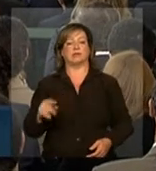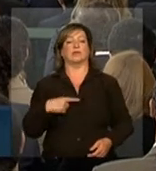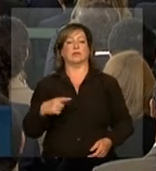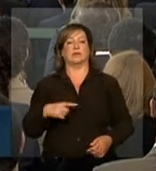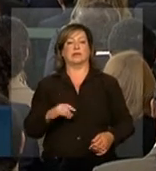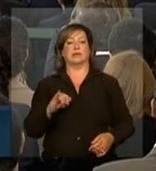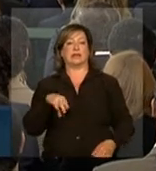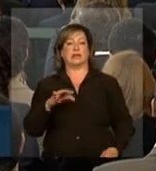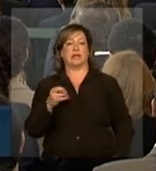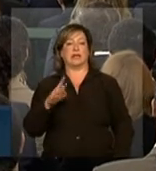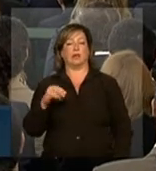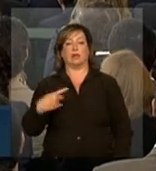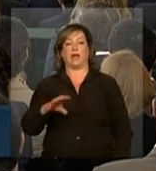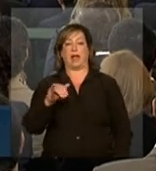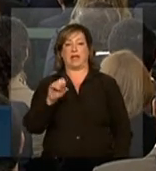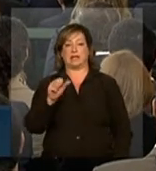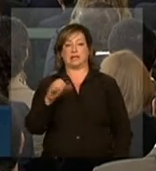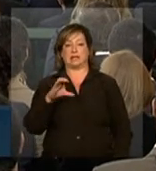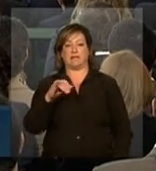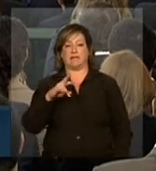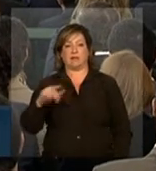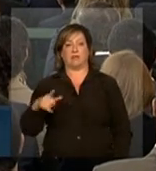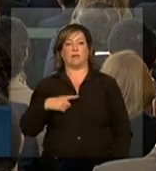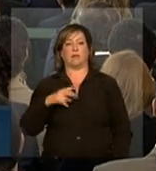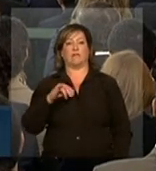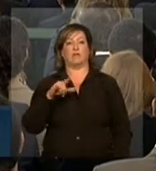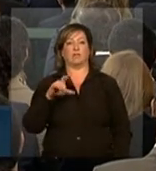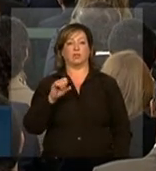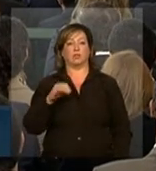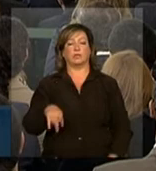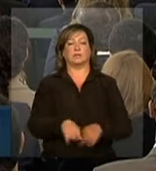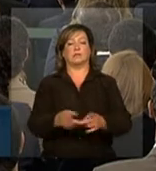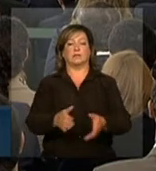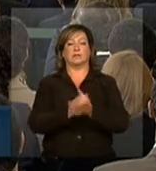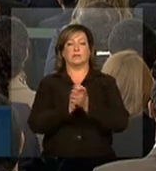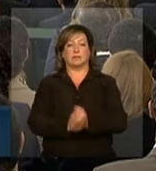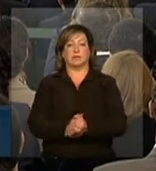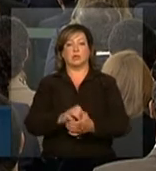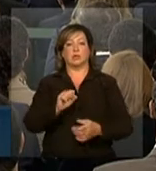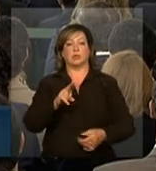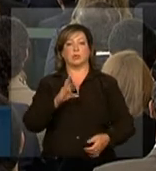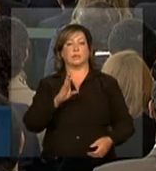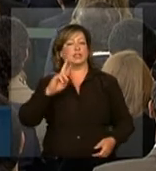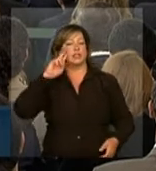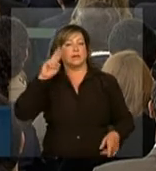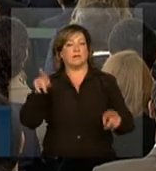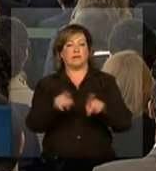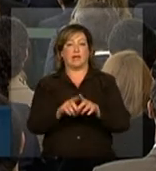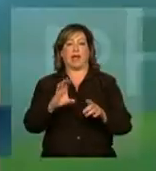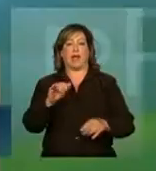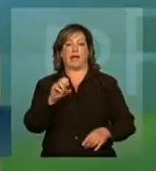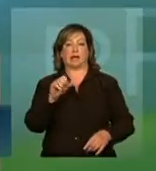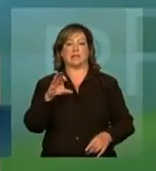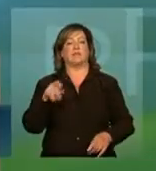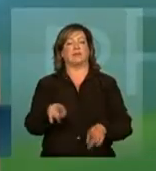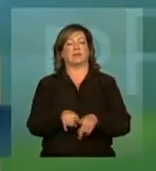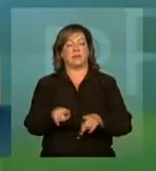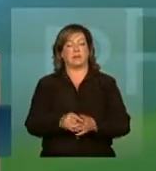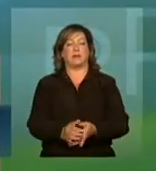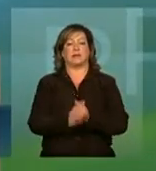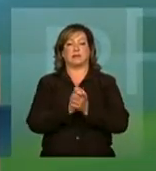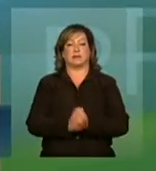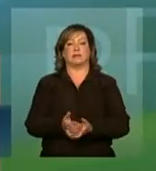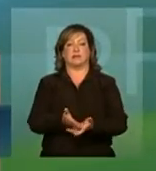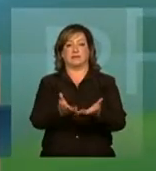interino da Casa Civil, Gilson Bittencourt, e os subchefes da Casa Civil, Ivo Correia, Luiz Antônio Padilha e